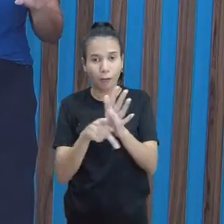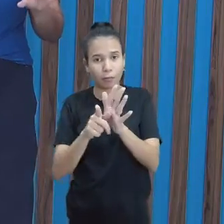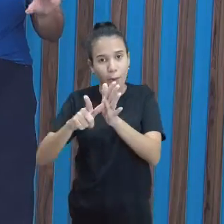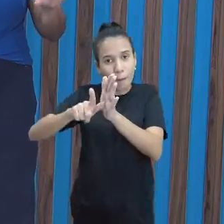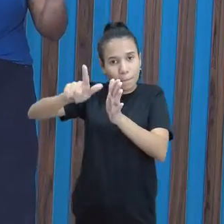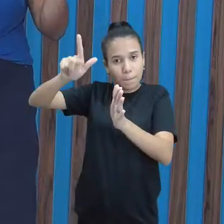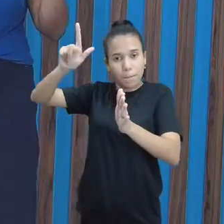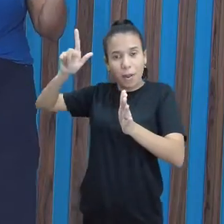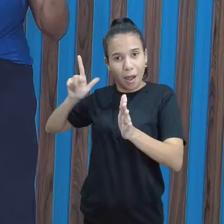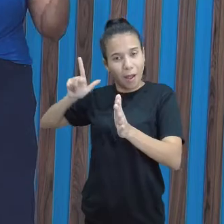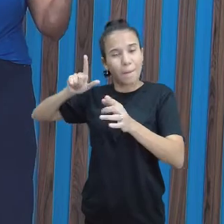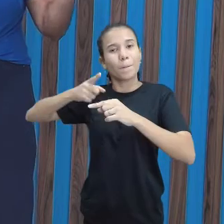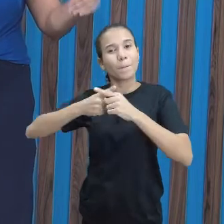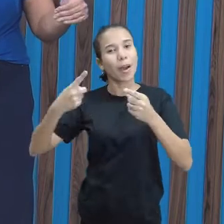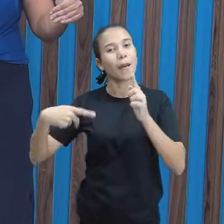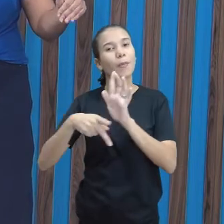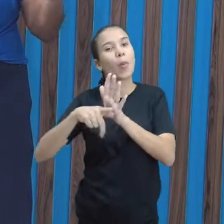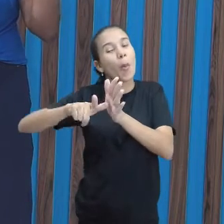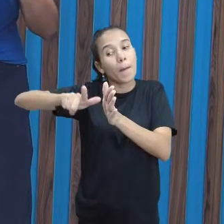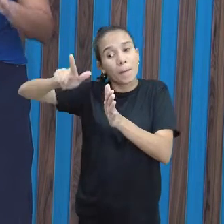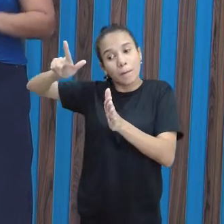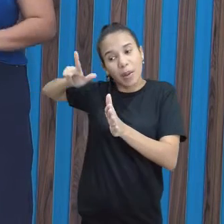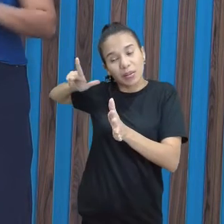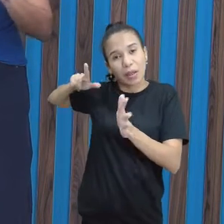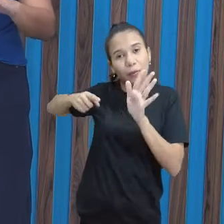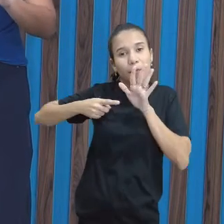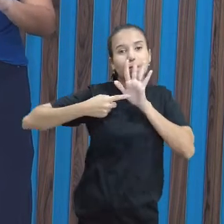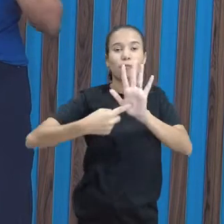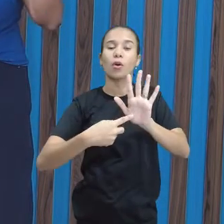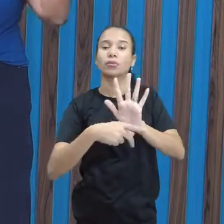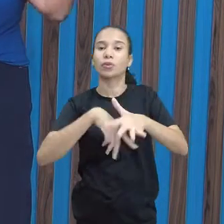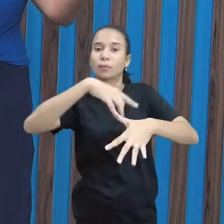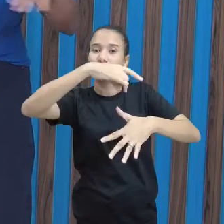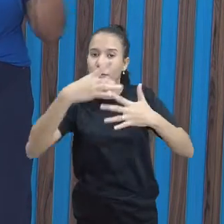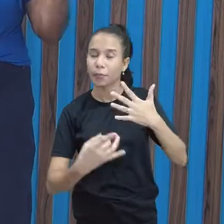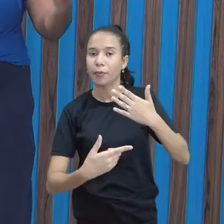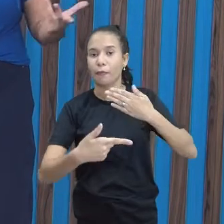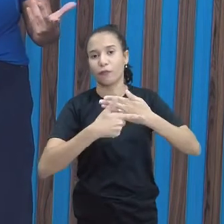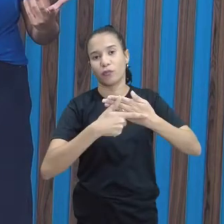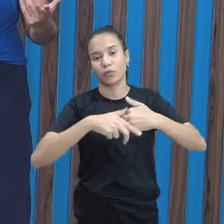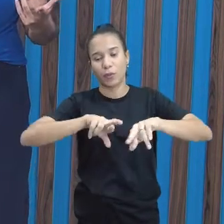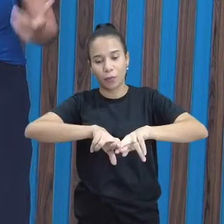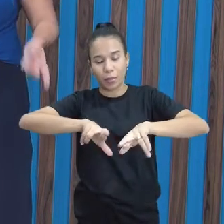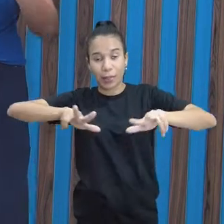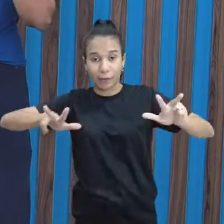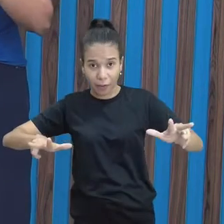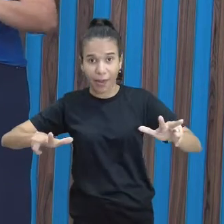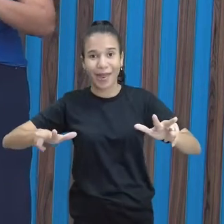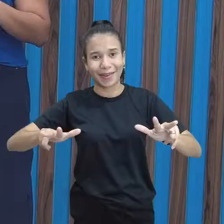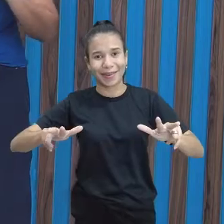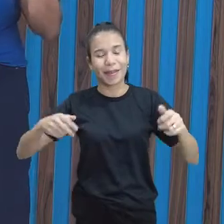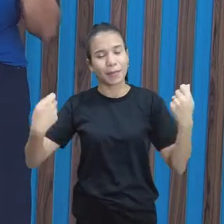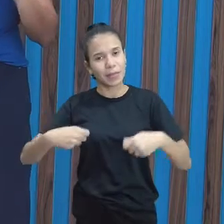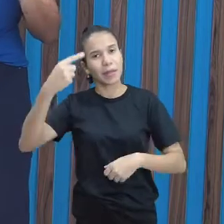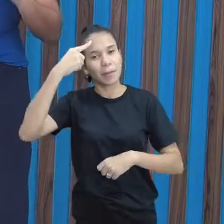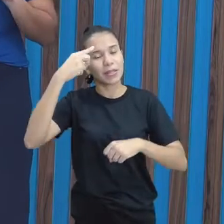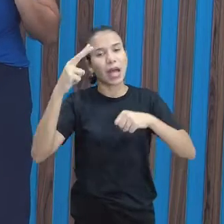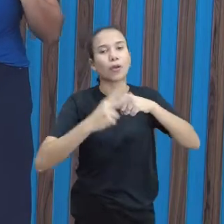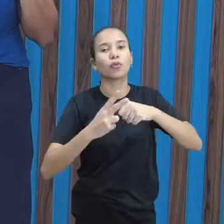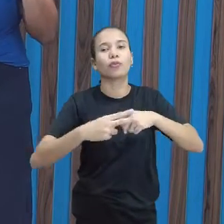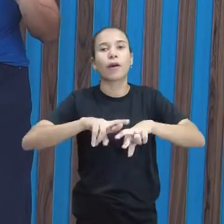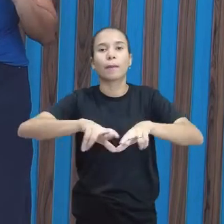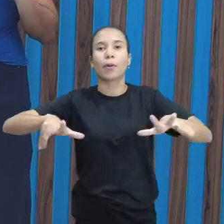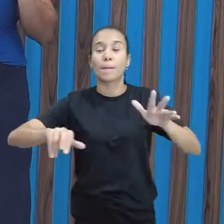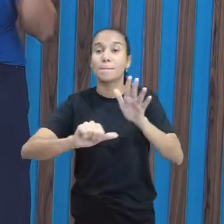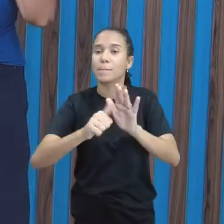pretérito, mas esse pretérito, ele se configura de formas, ele tem funções distintas. E a gente precisa pensar principalmente